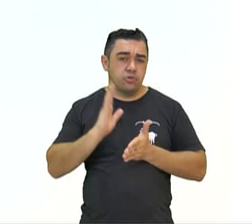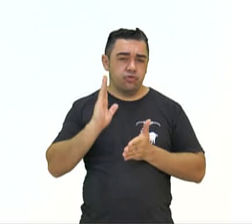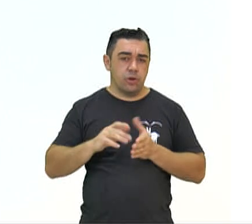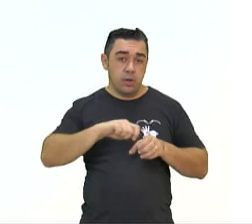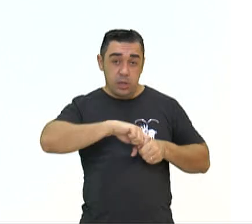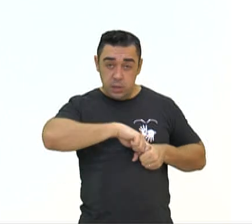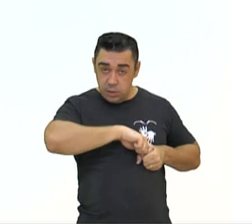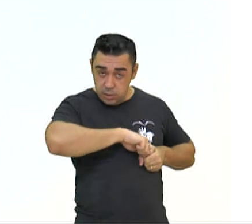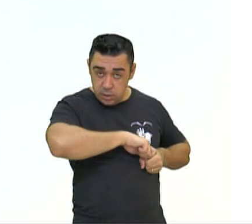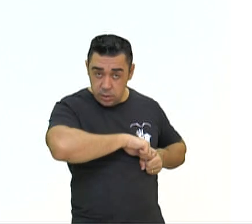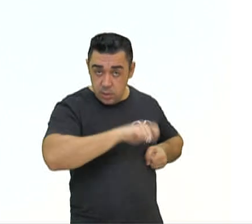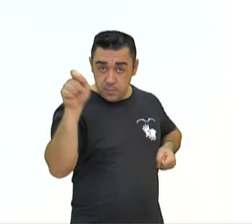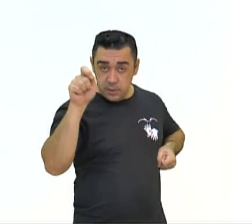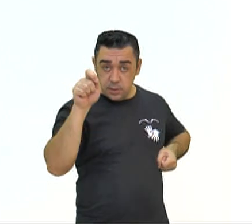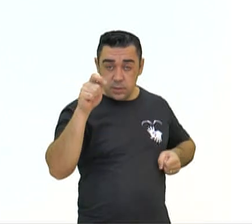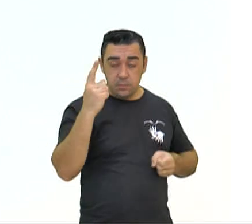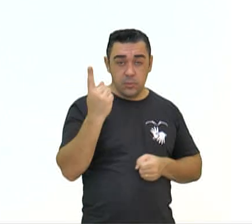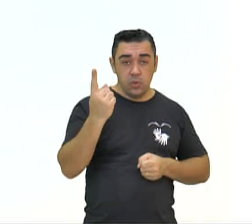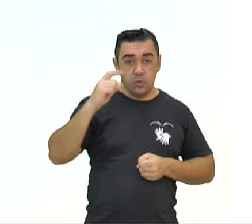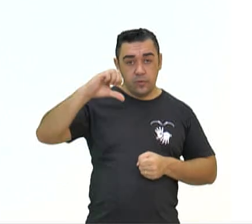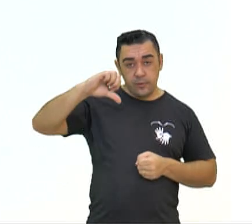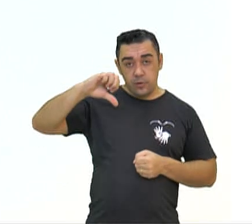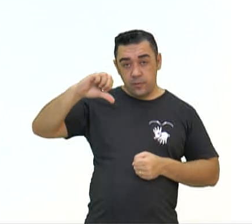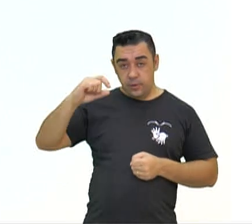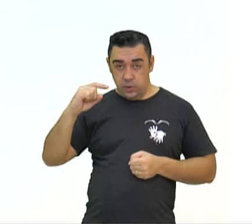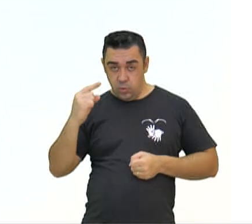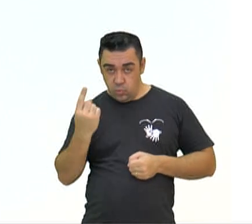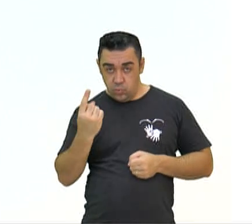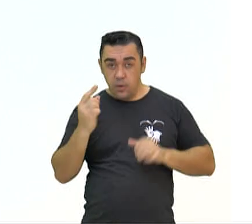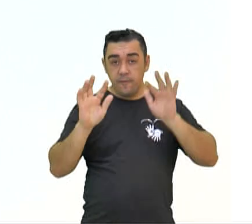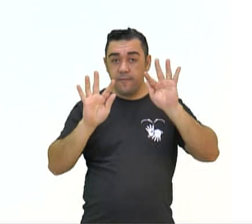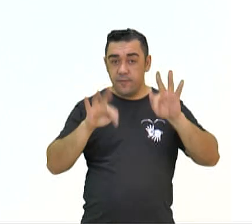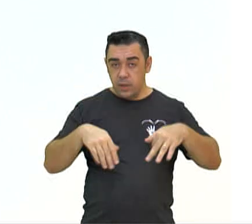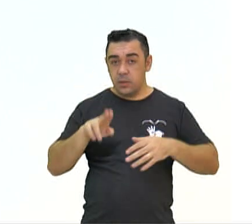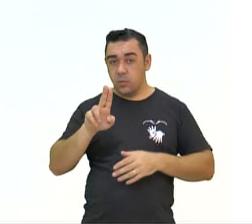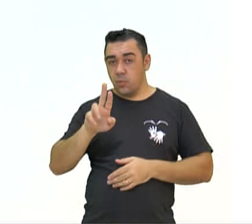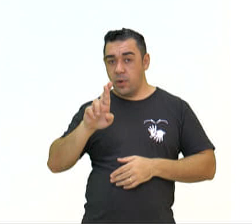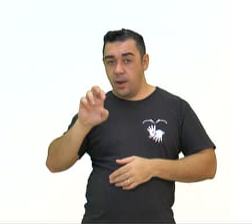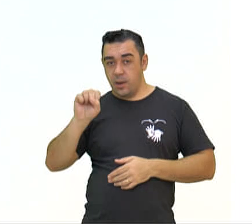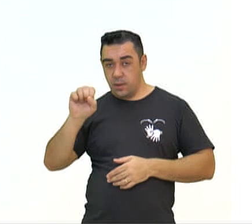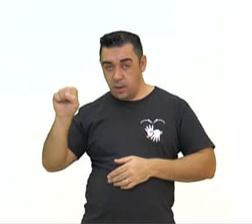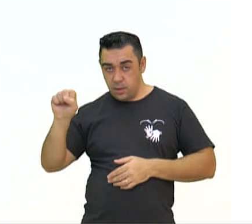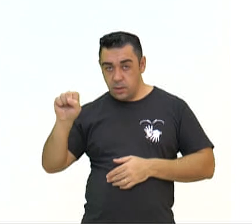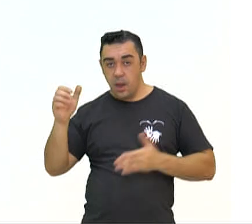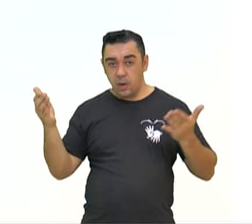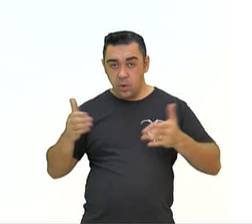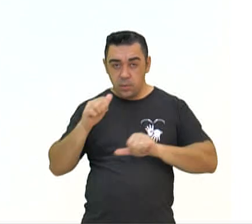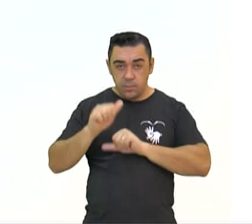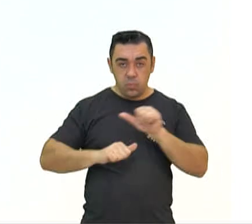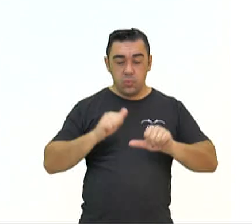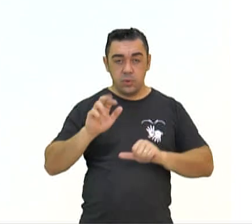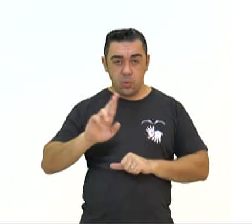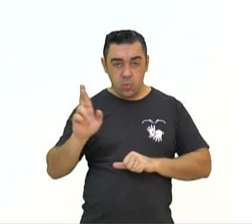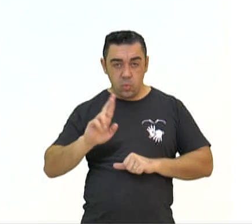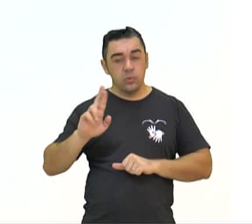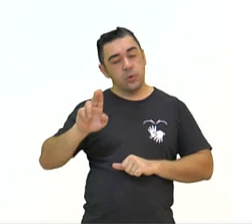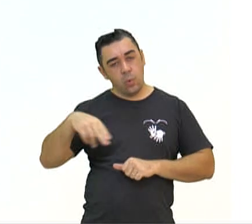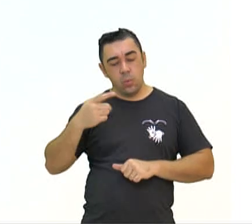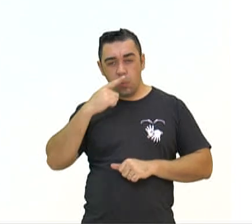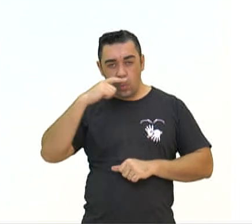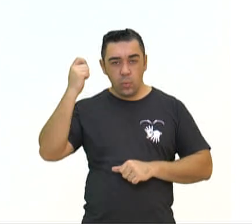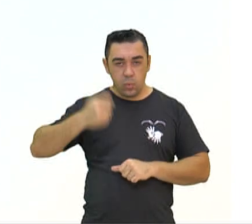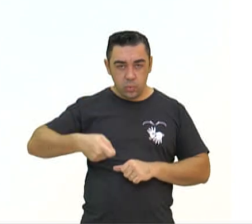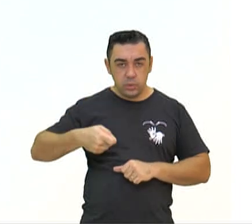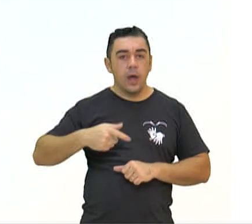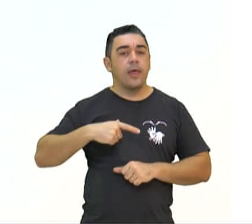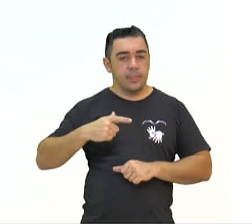independente, lá em 1991, quando acaba a União das Repúblicas Socialistas Soviéticas, foi alvo de ataques do exército